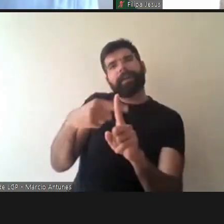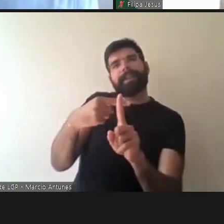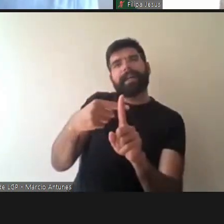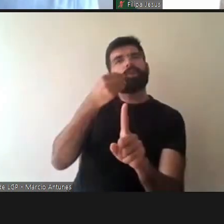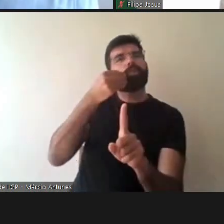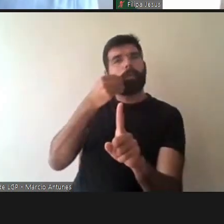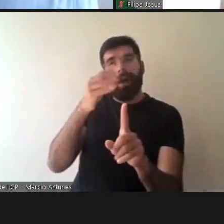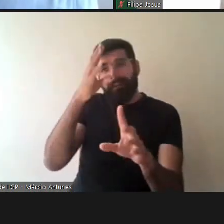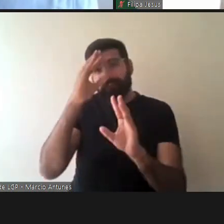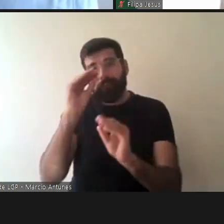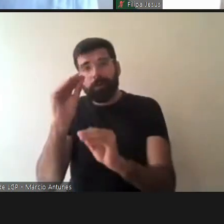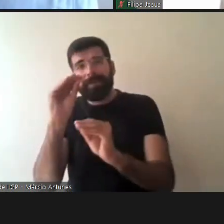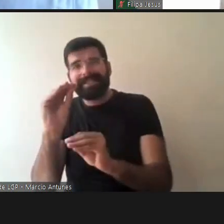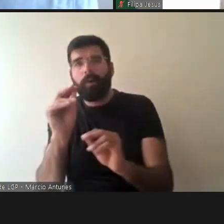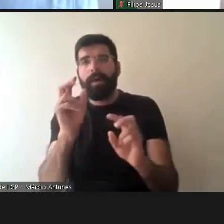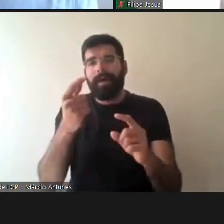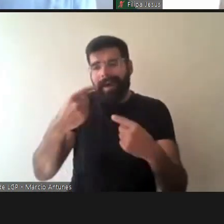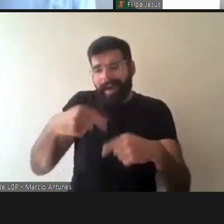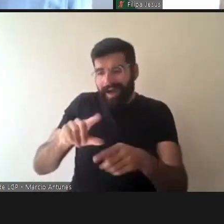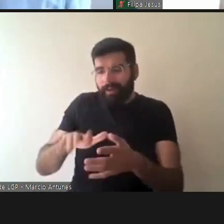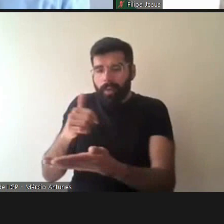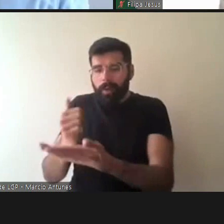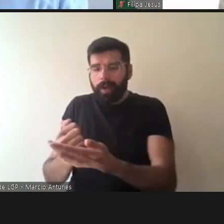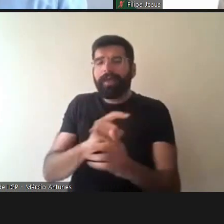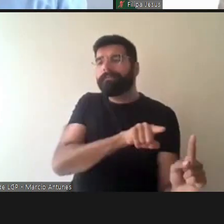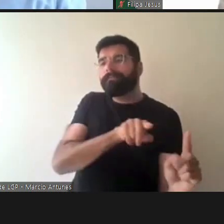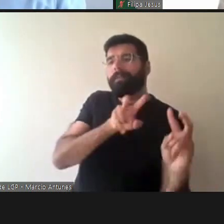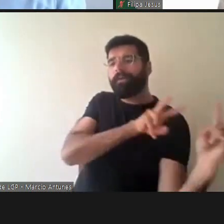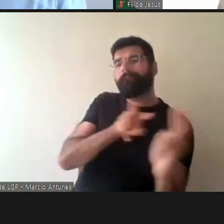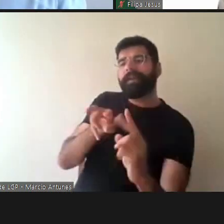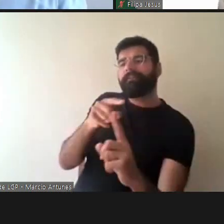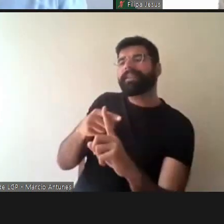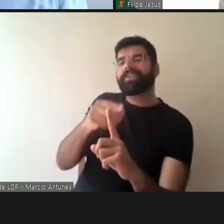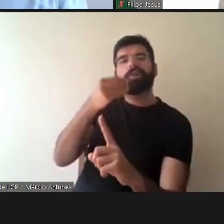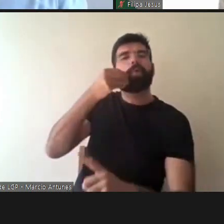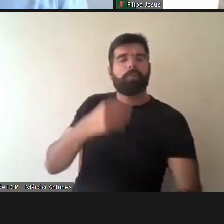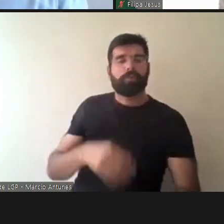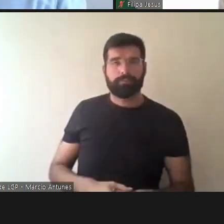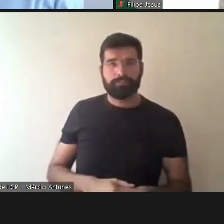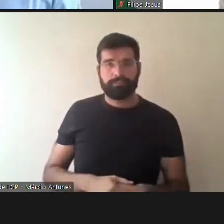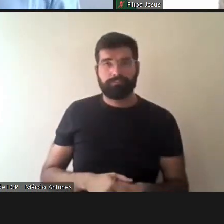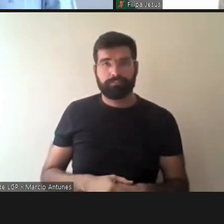agora passava ao José. José, quer nos ajudar?